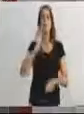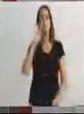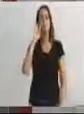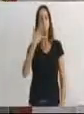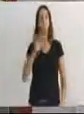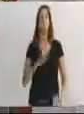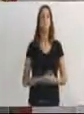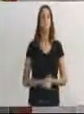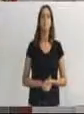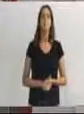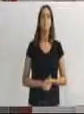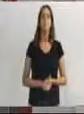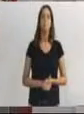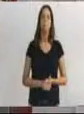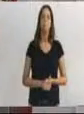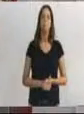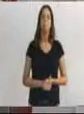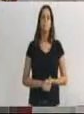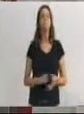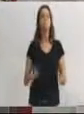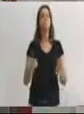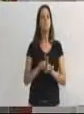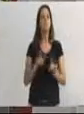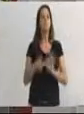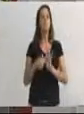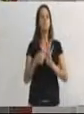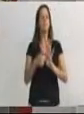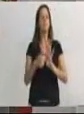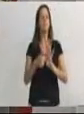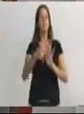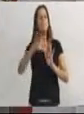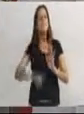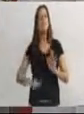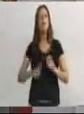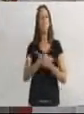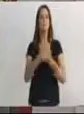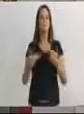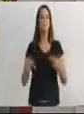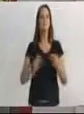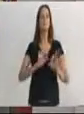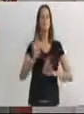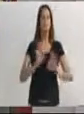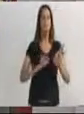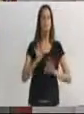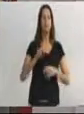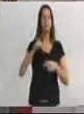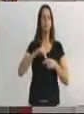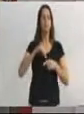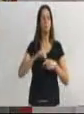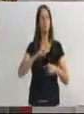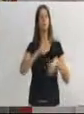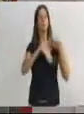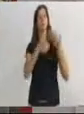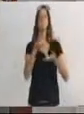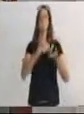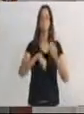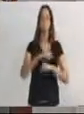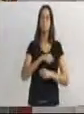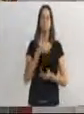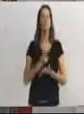falar de mais uma ação que para alguns é silenciosa que o plano municipal de desenvolvimento econômico nós vamos pensar a cidade pra